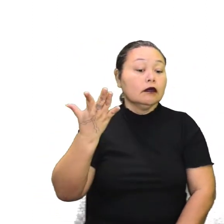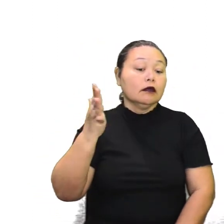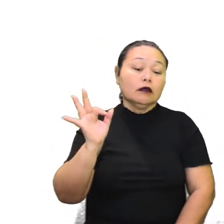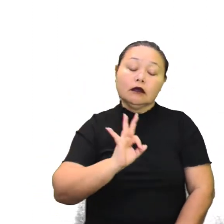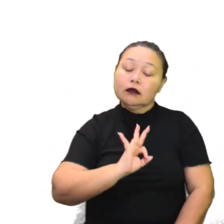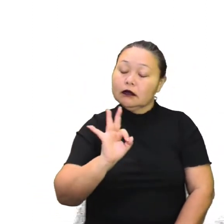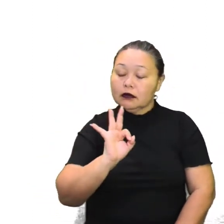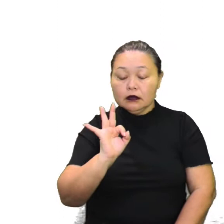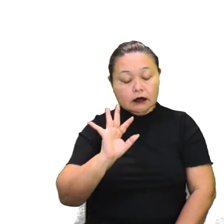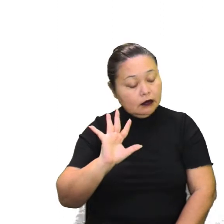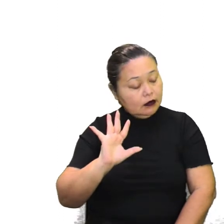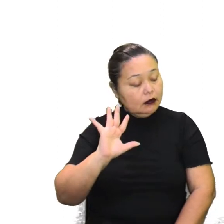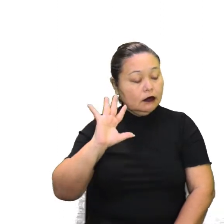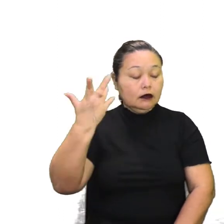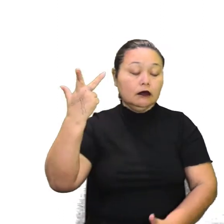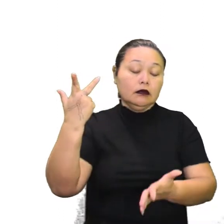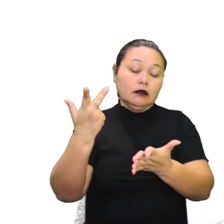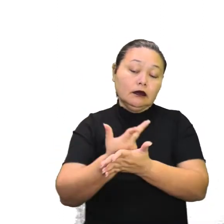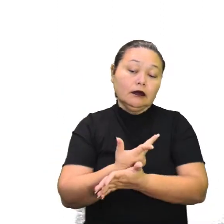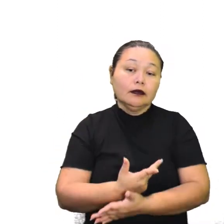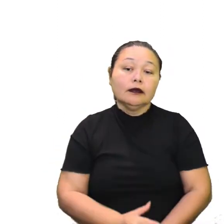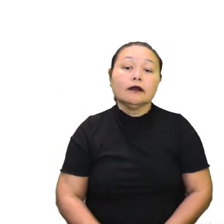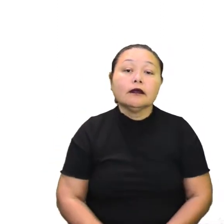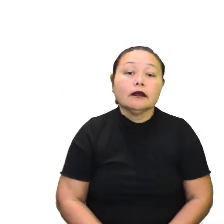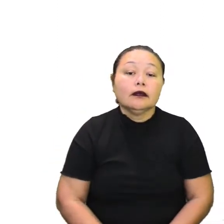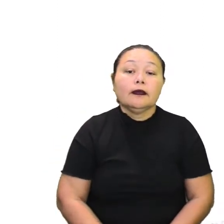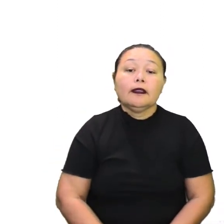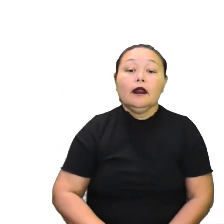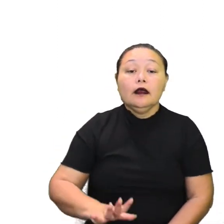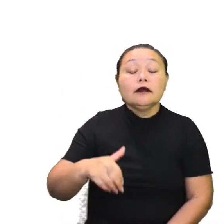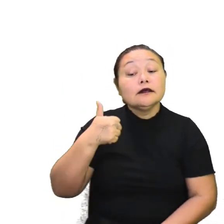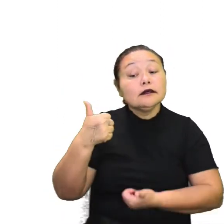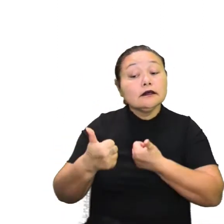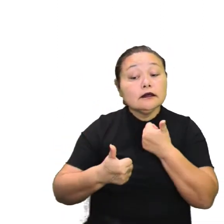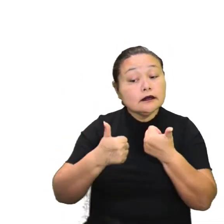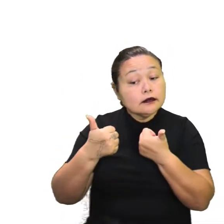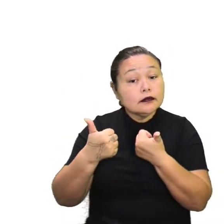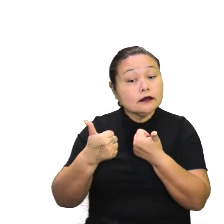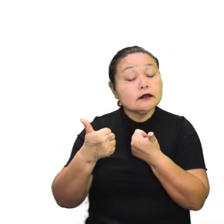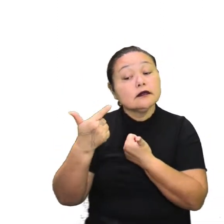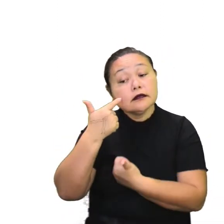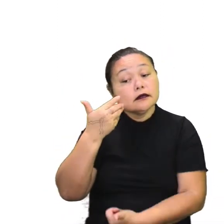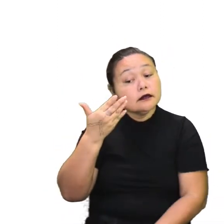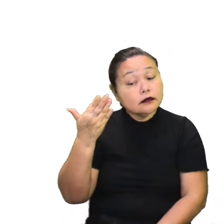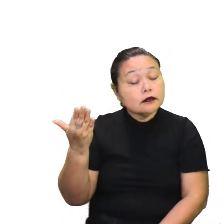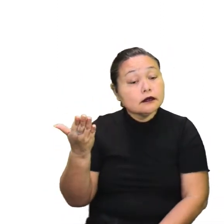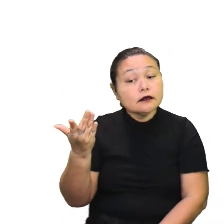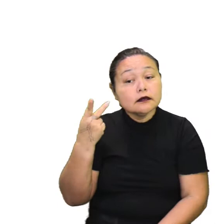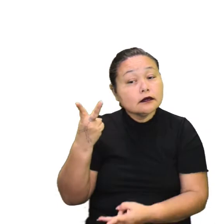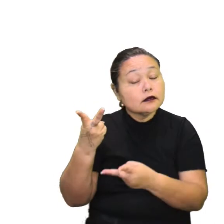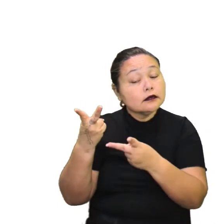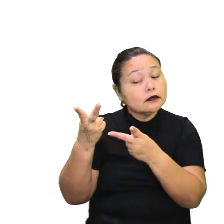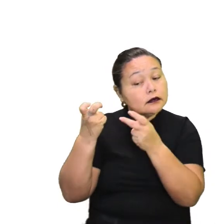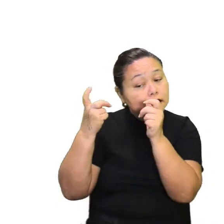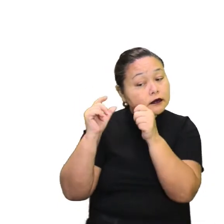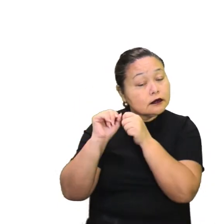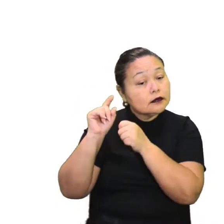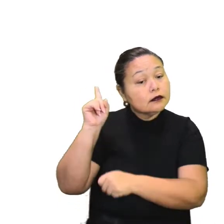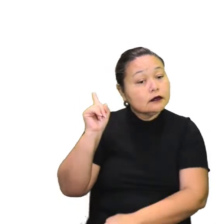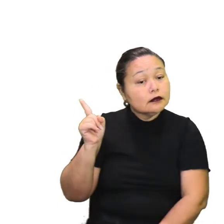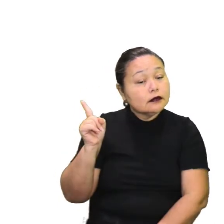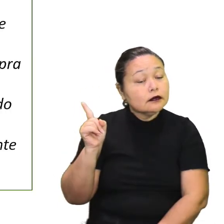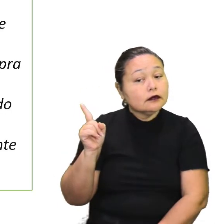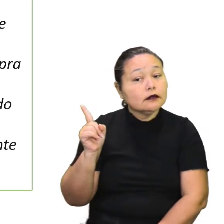De repente, não mais que de repente. Beleza, então aí você começa a perceber que